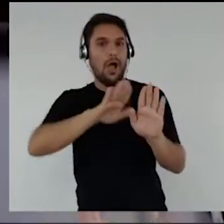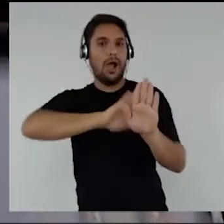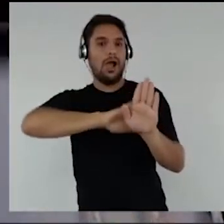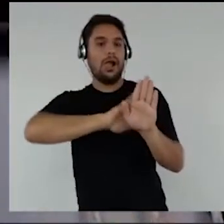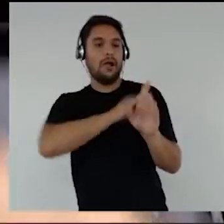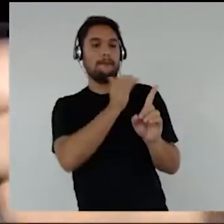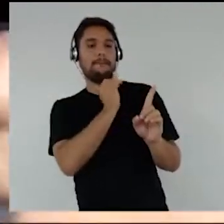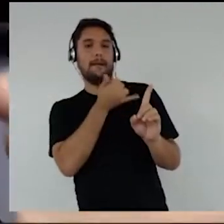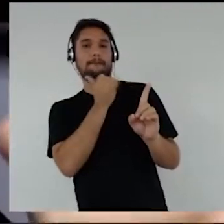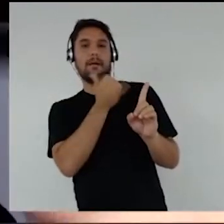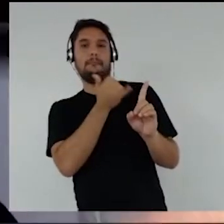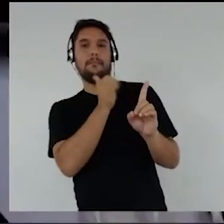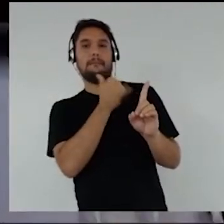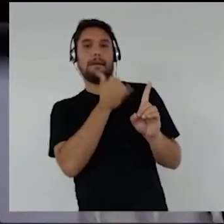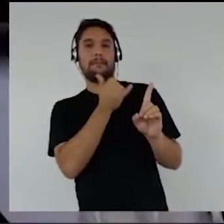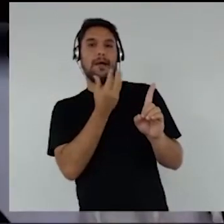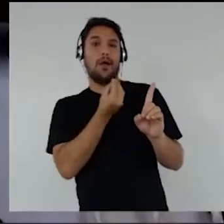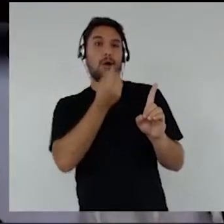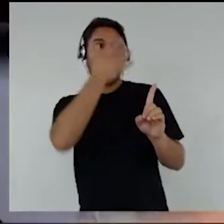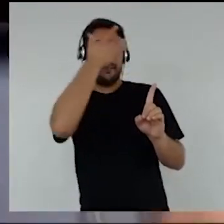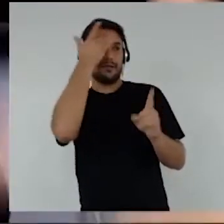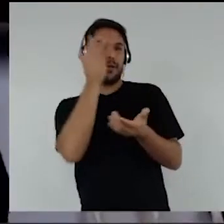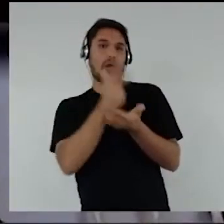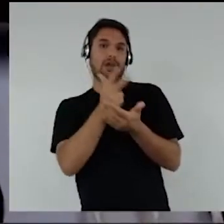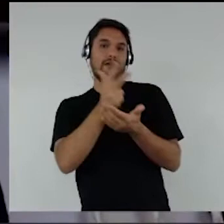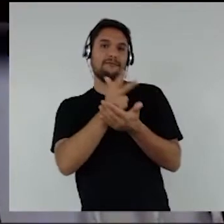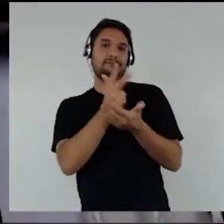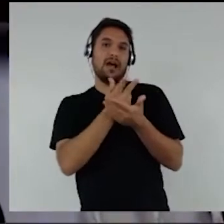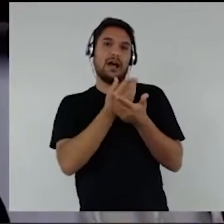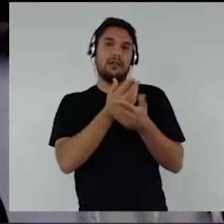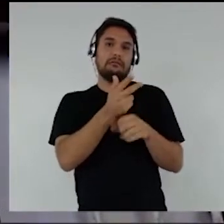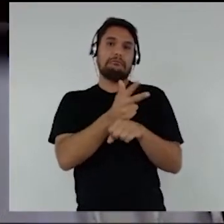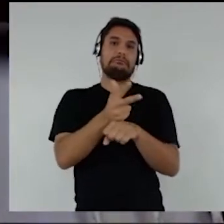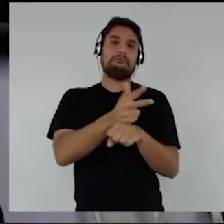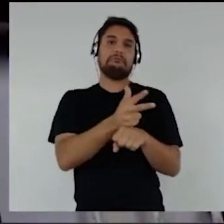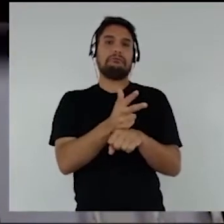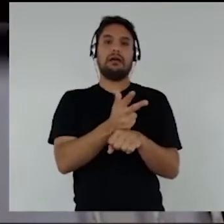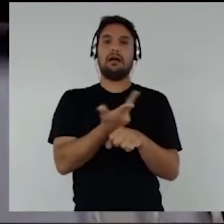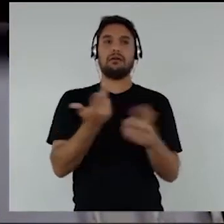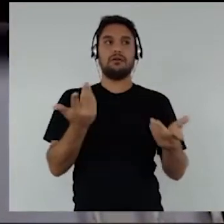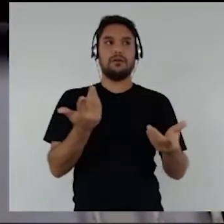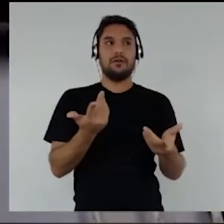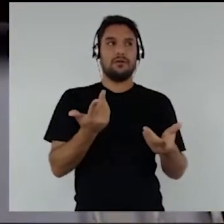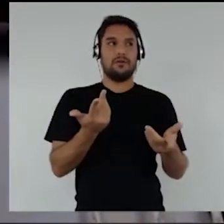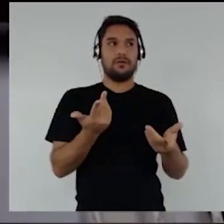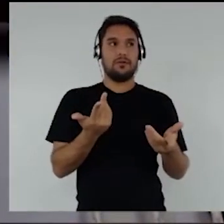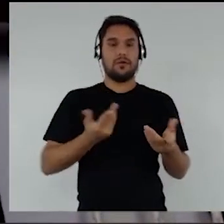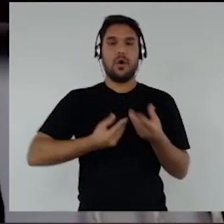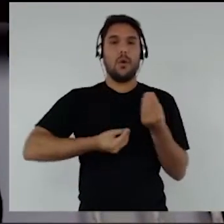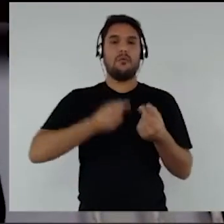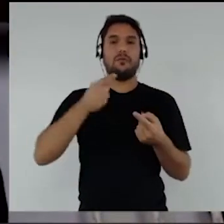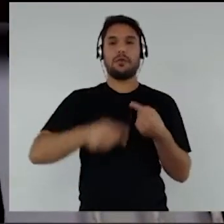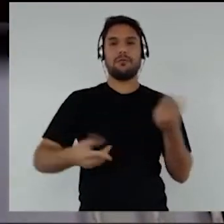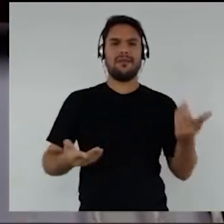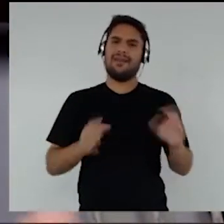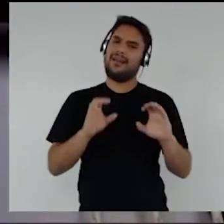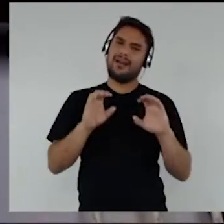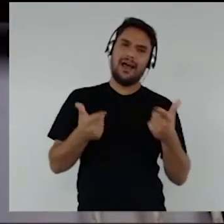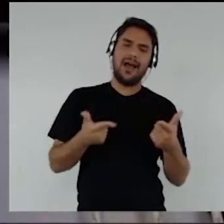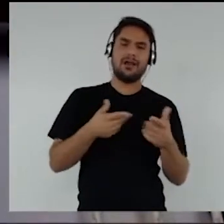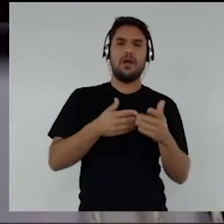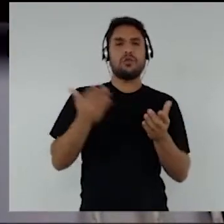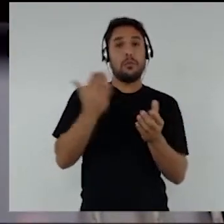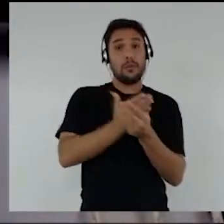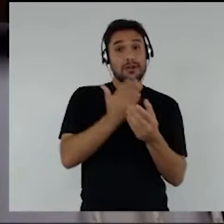é que eu vou garantir que a testemunha não está gravando ou filmando aquele depoimento, quebrando a incomunicabilidade com outras testemunhas? É lógico que num